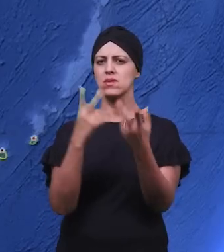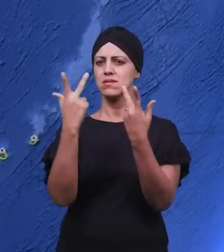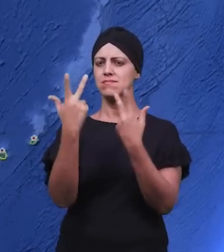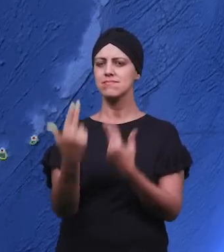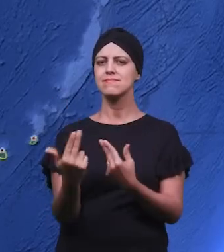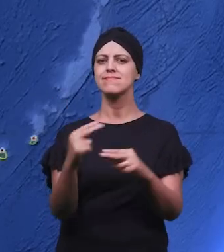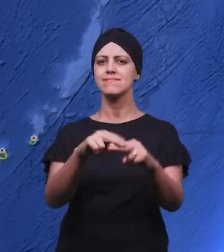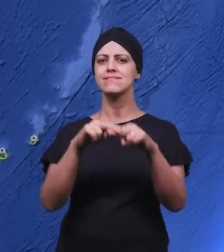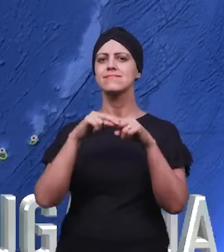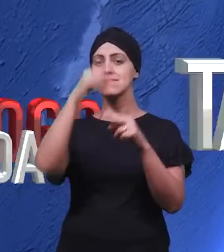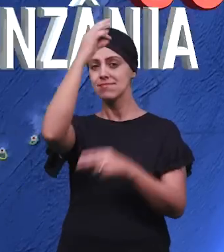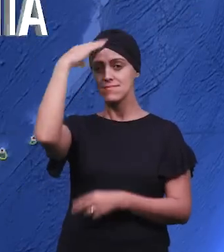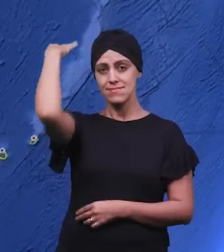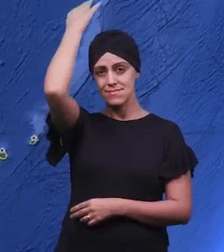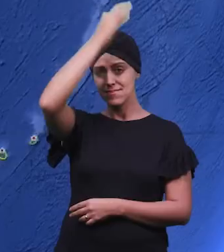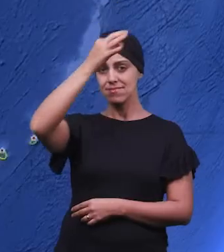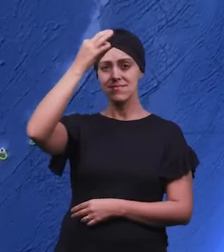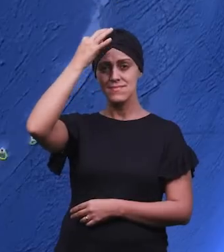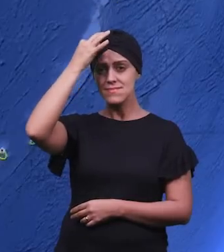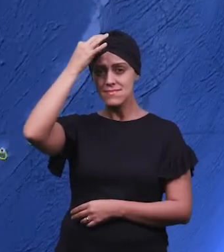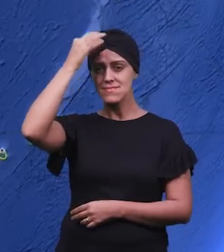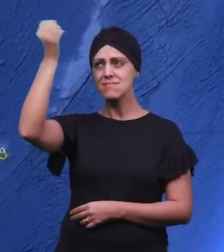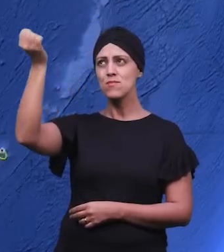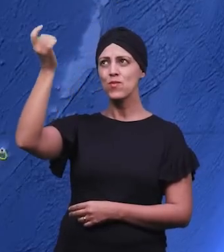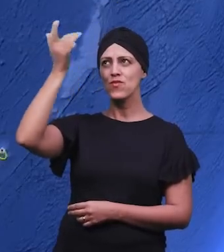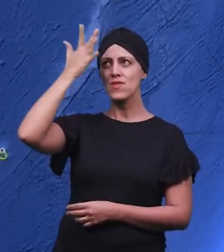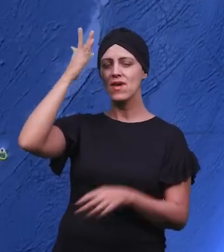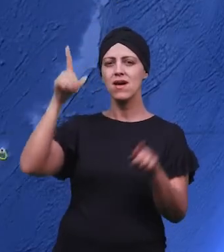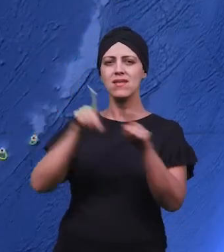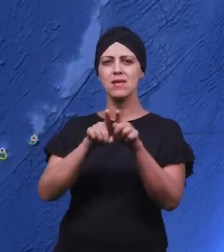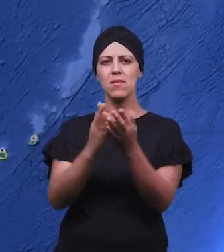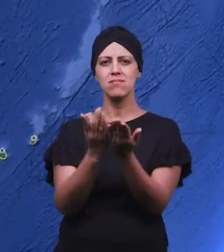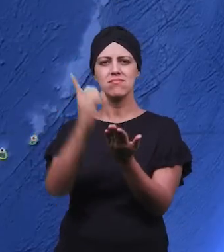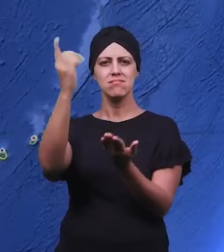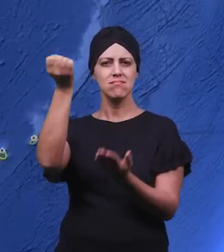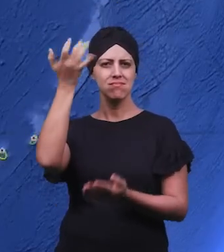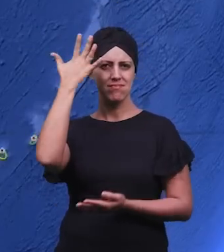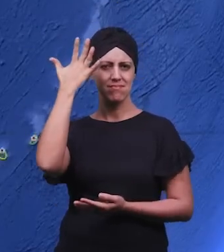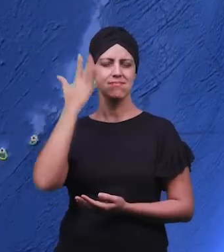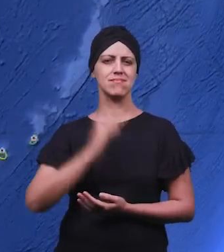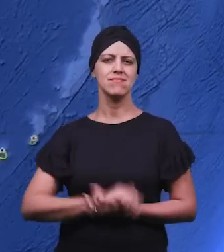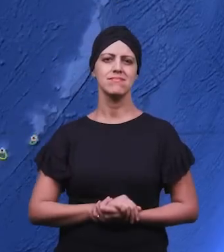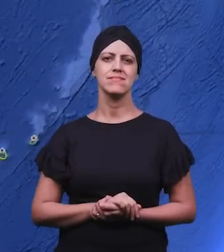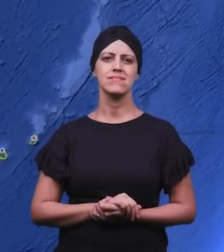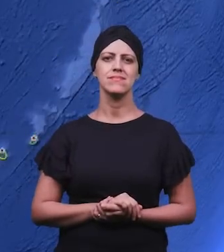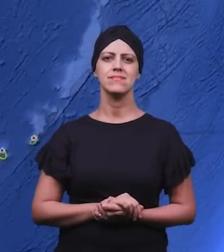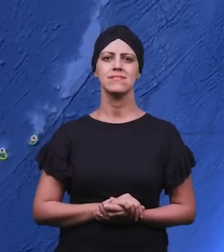pela direção do Espírito Santo de Deus e unidas pela Palavra Viva.